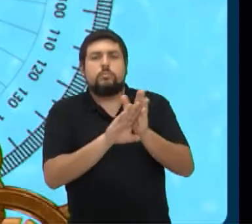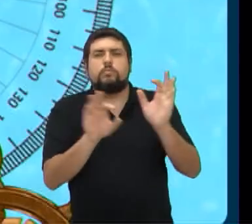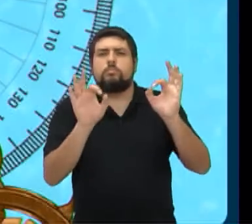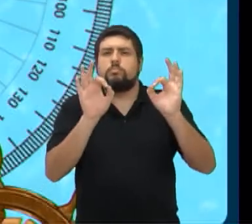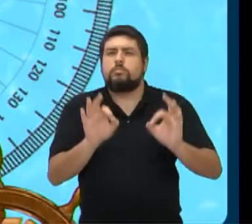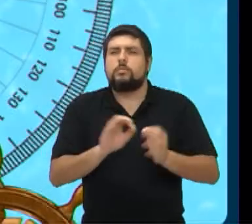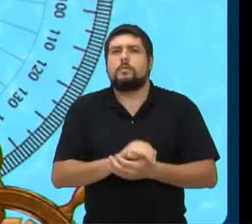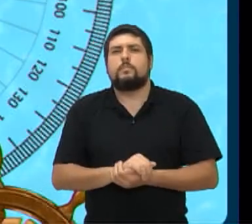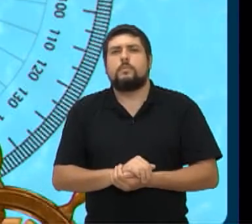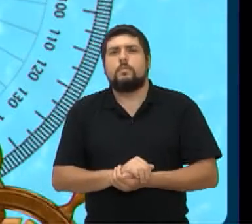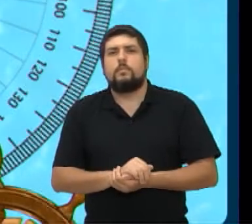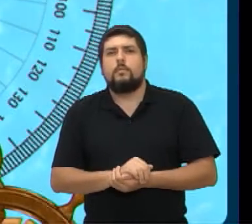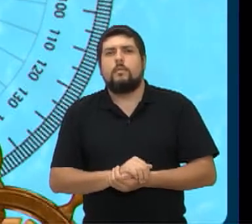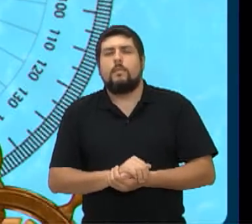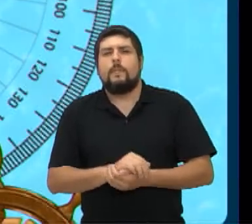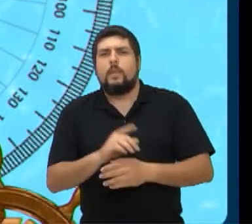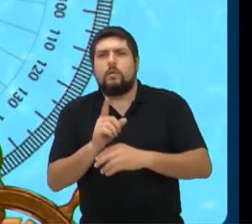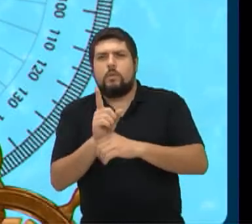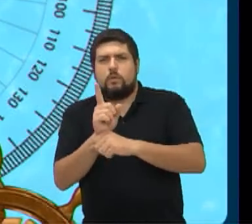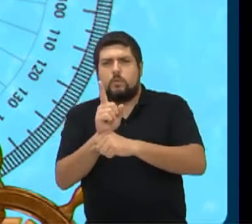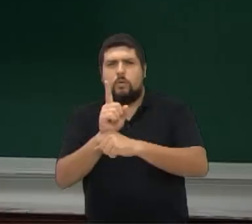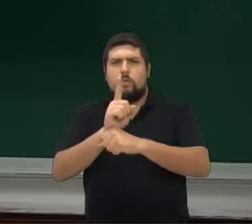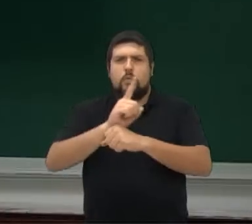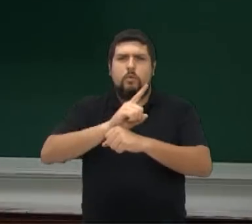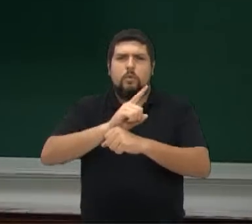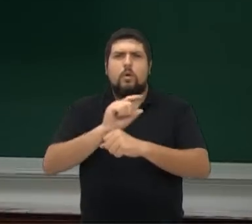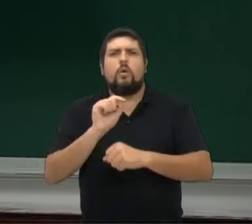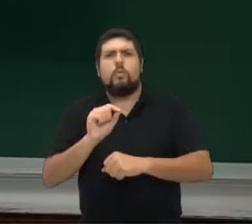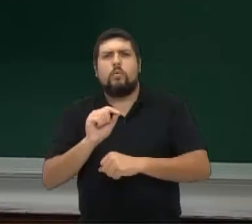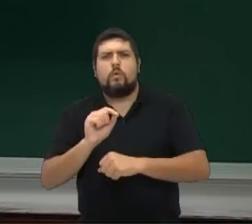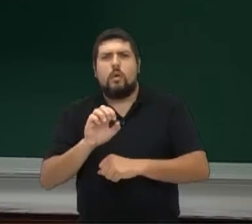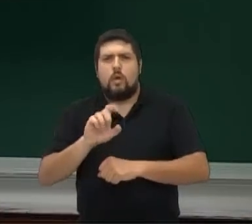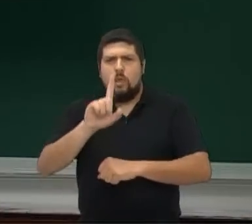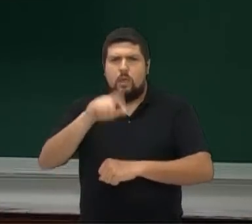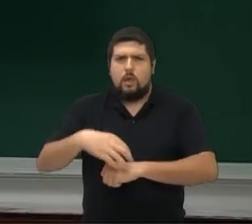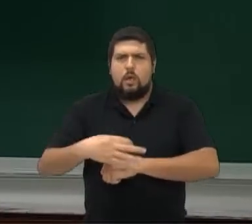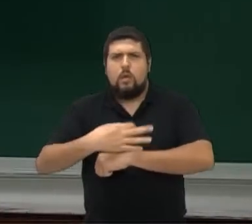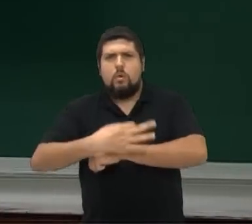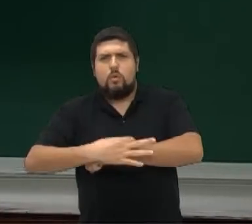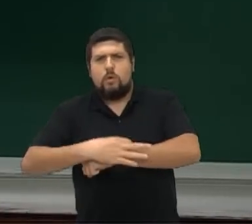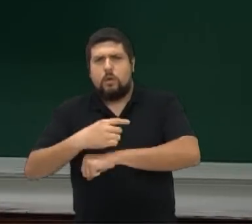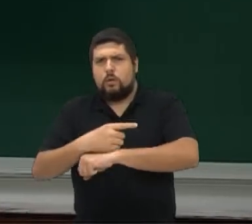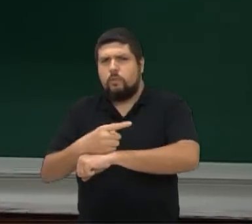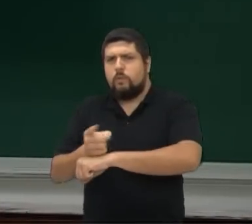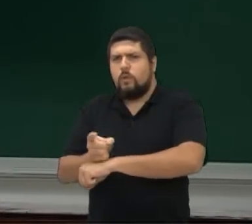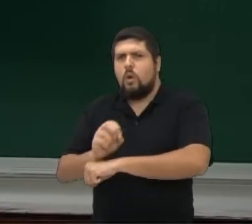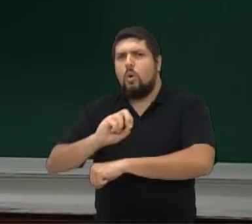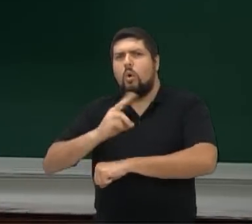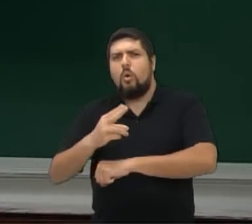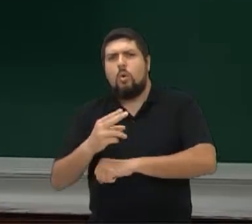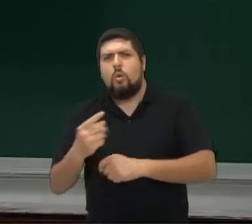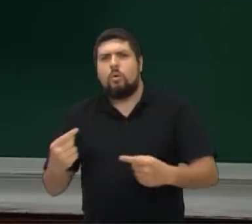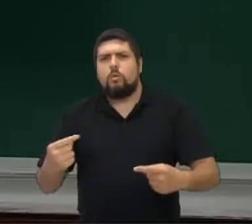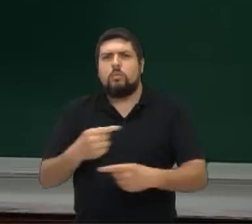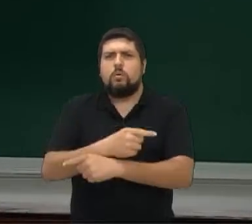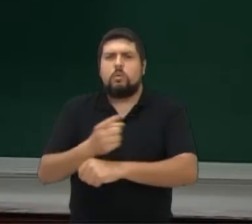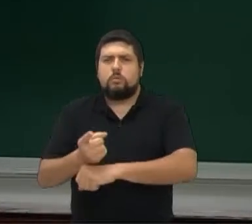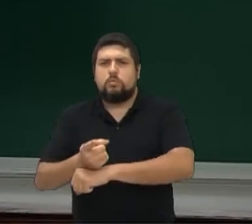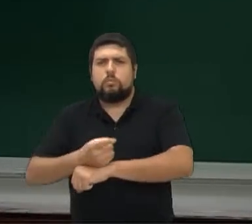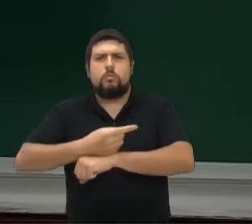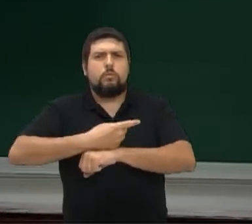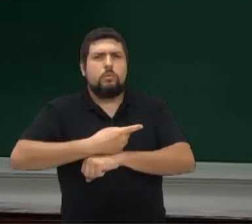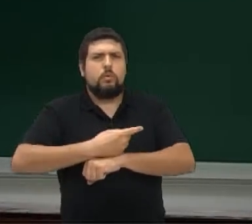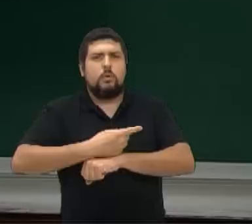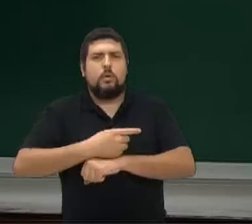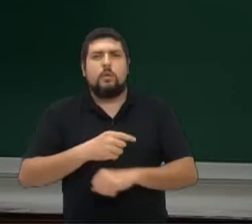esse movimento, ele está fazendo sentido horário ou sentido anti-horário? Então, ele está